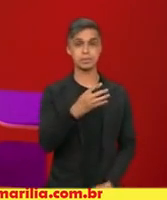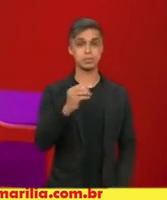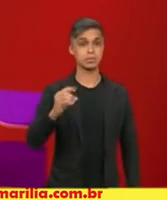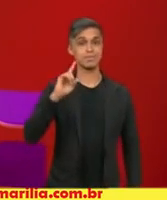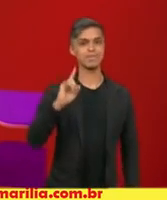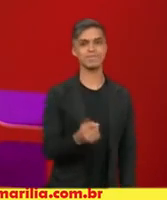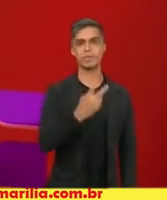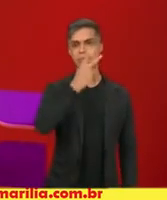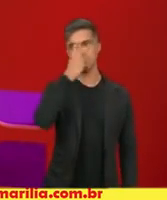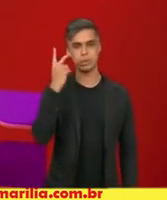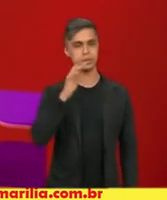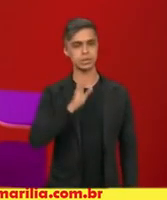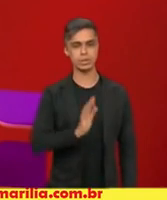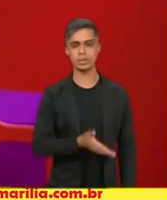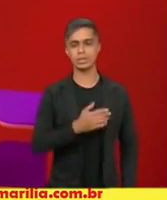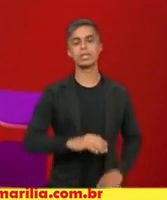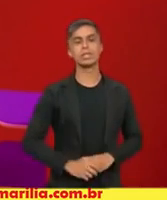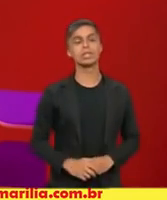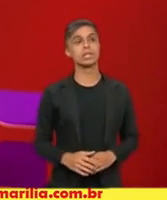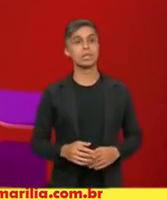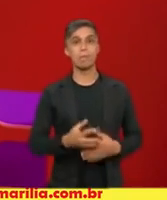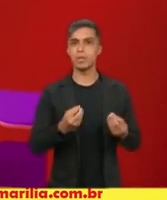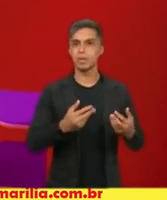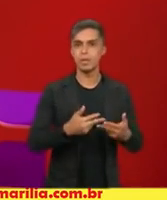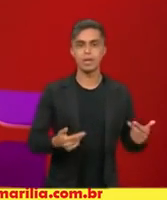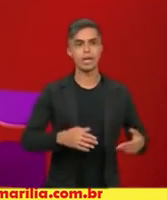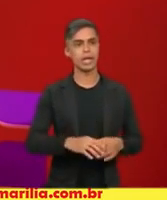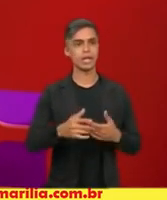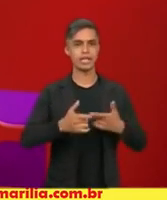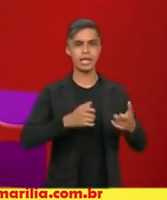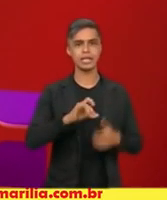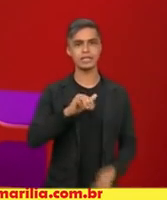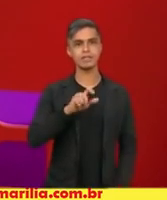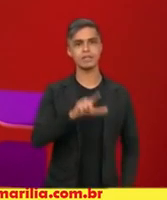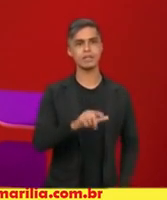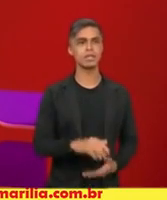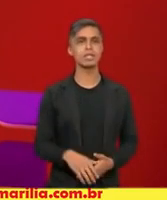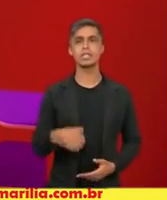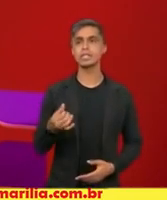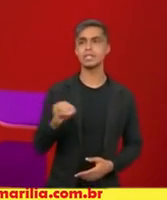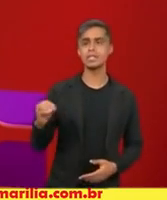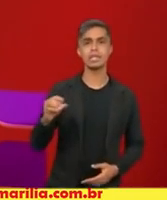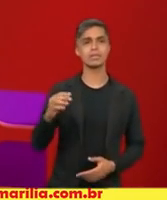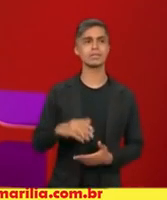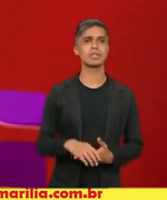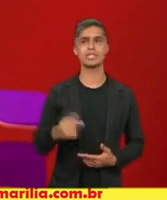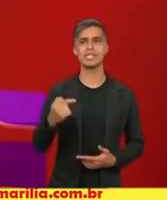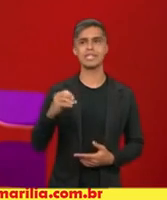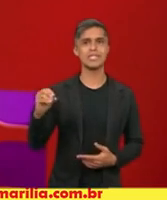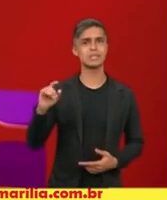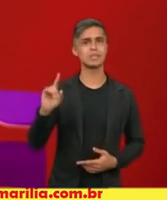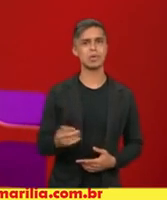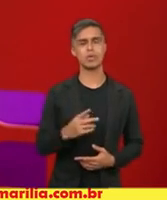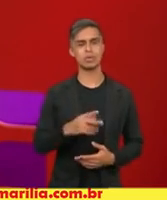mil, 500 mil homens, ou coisa assim. É muita coisa. A Guerra Civil, a Guerra de Secessão norte-americana matou 600, 700 mil. Nossa, é tão próximo assim? Eu